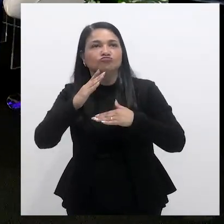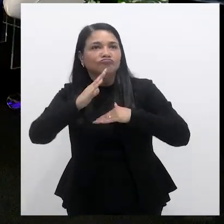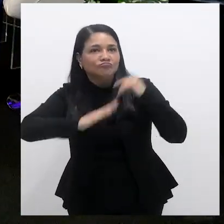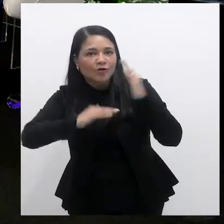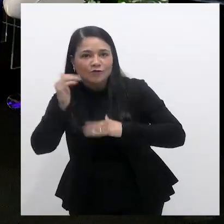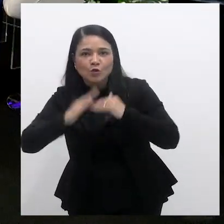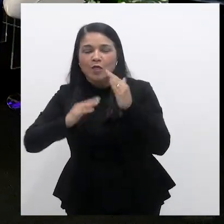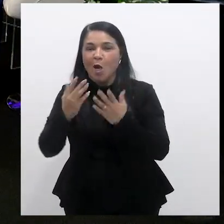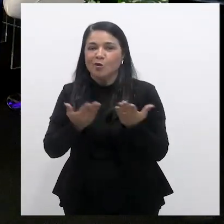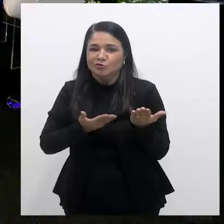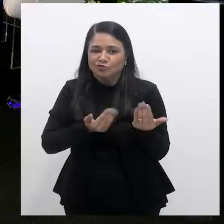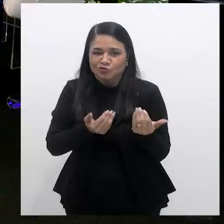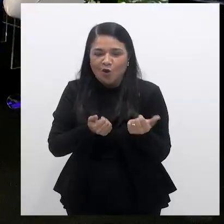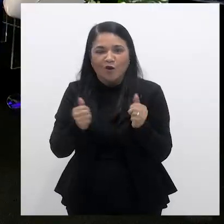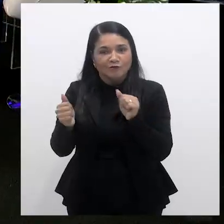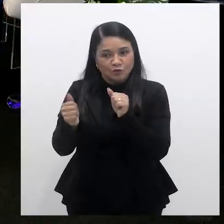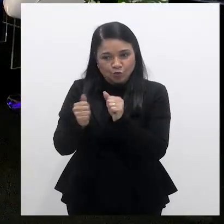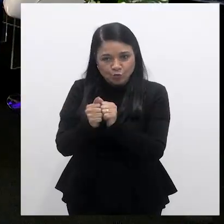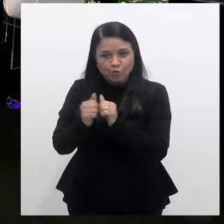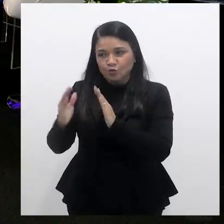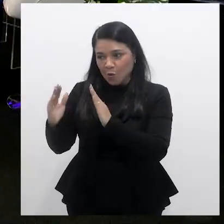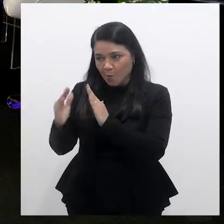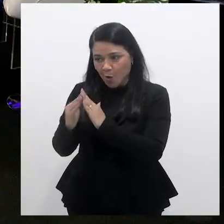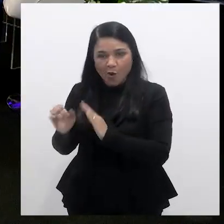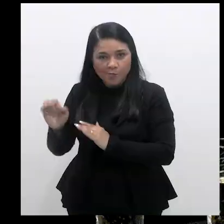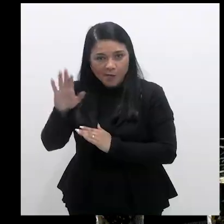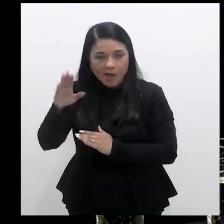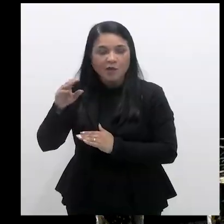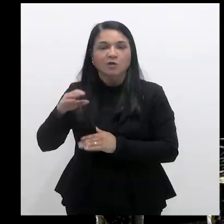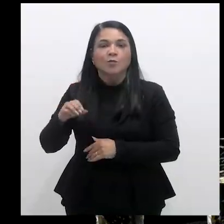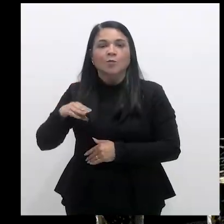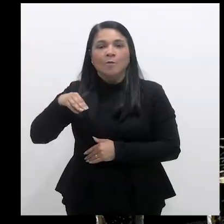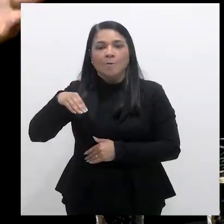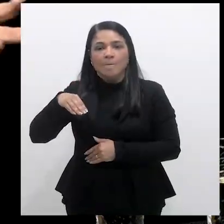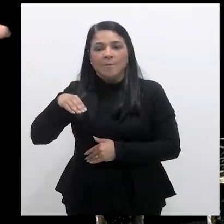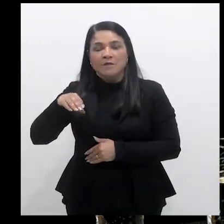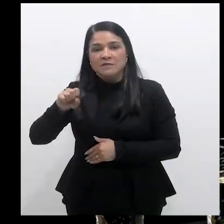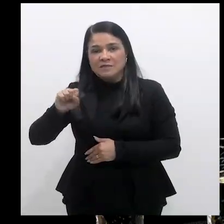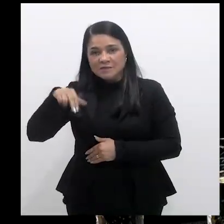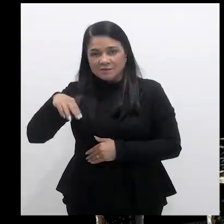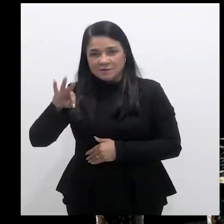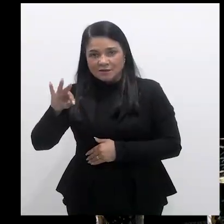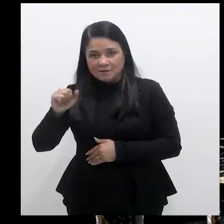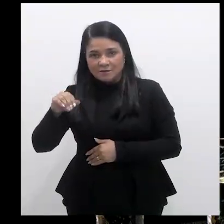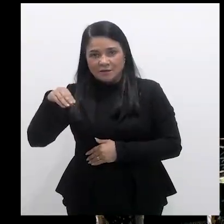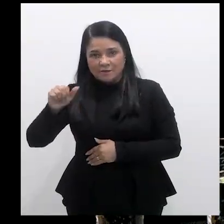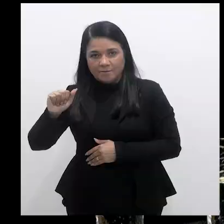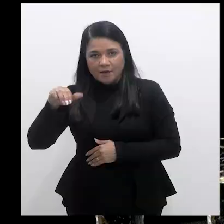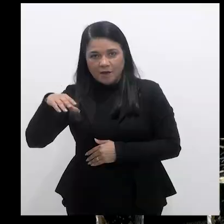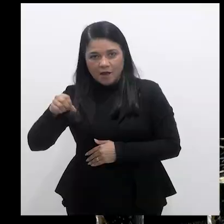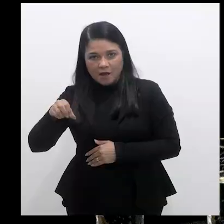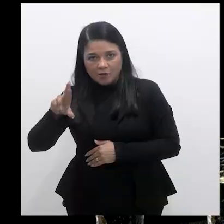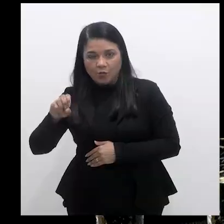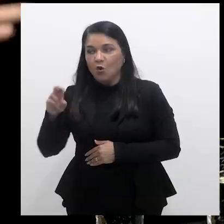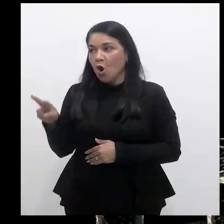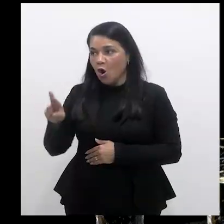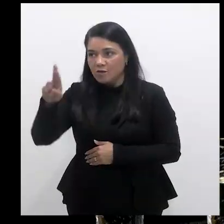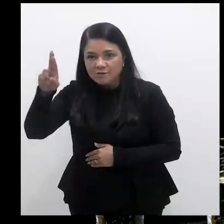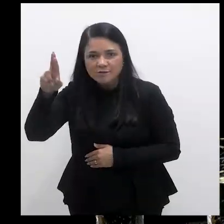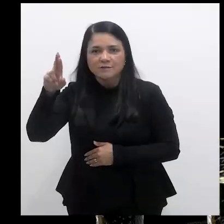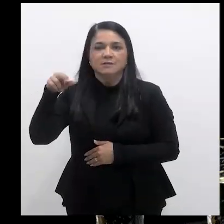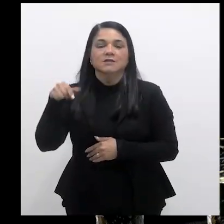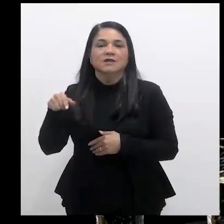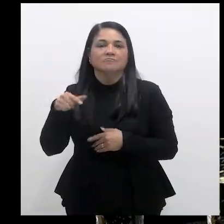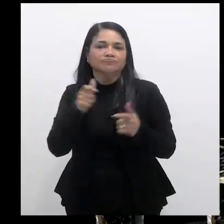jovens professores ali com eles, que são da periferia, são do Morro Santa Amaro, são da Rocinha, são de vários